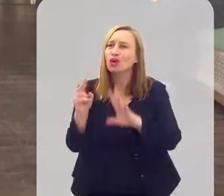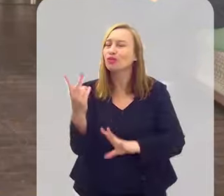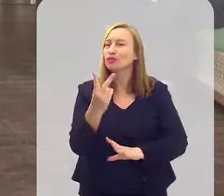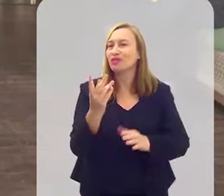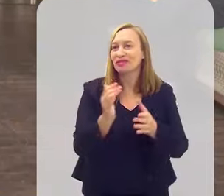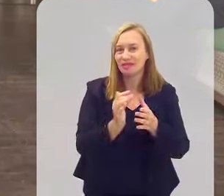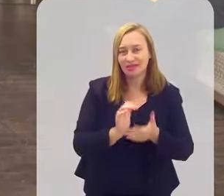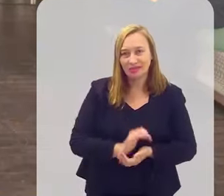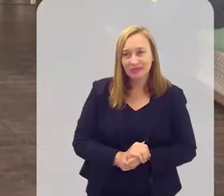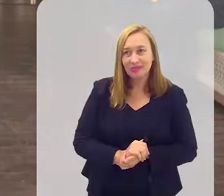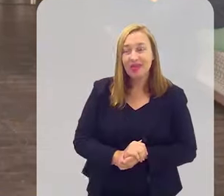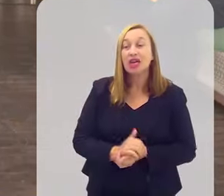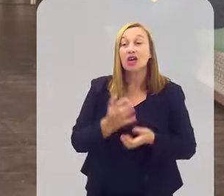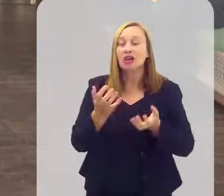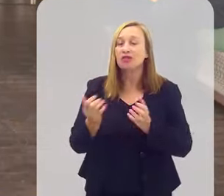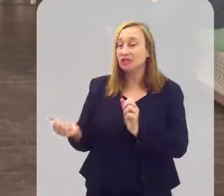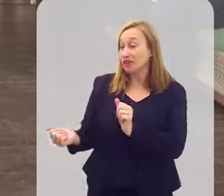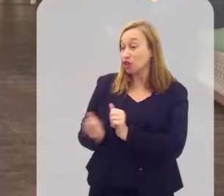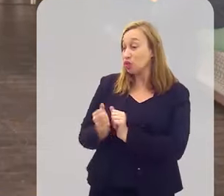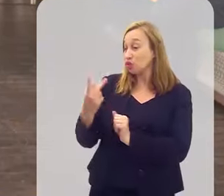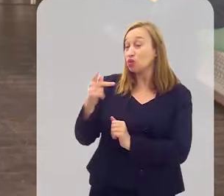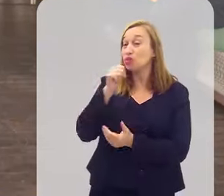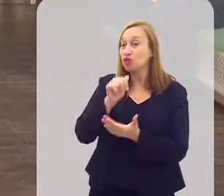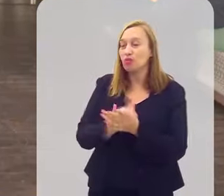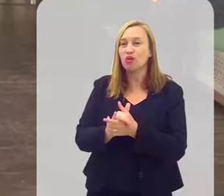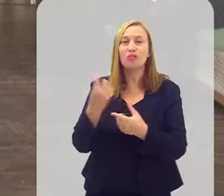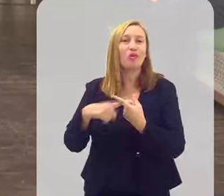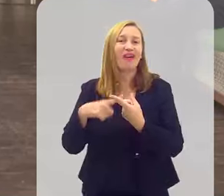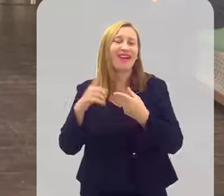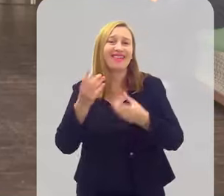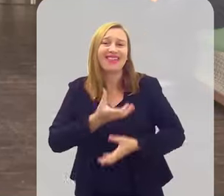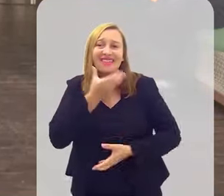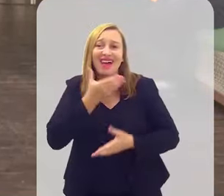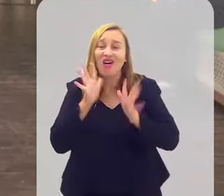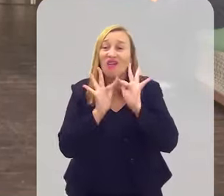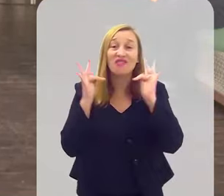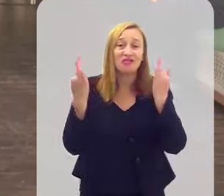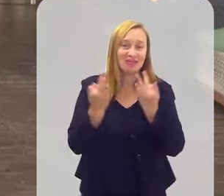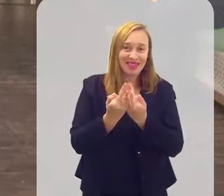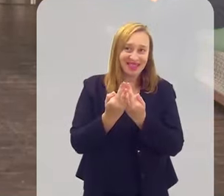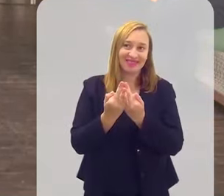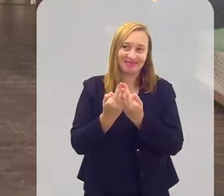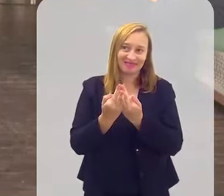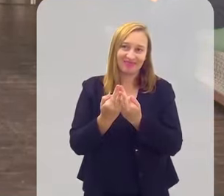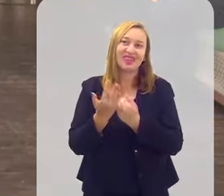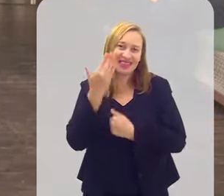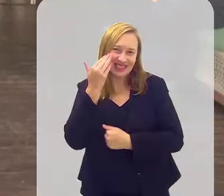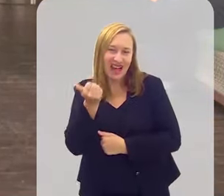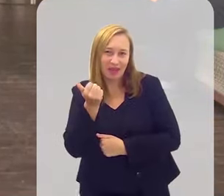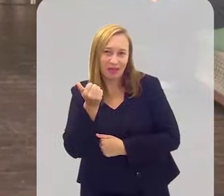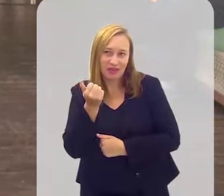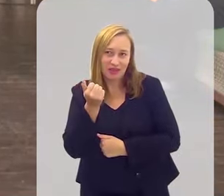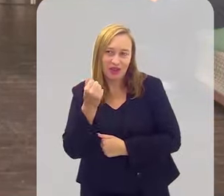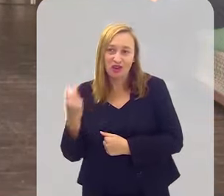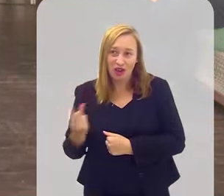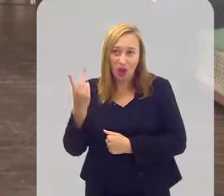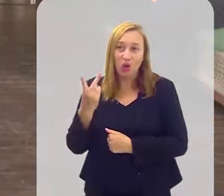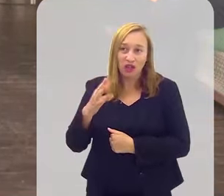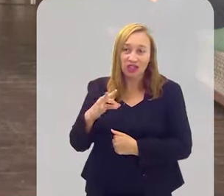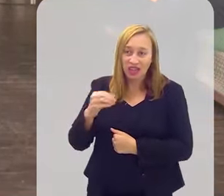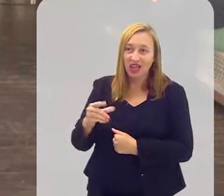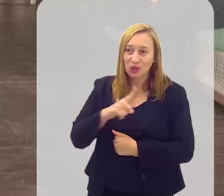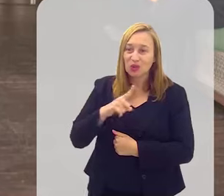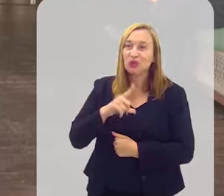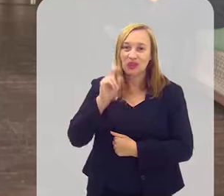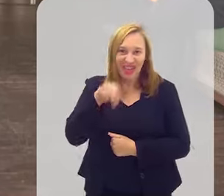Deus abençoe vocês eu gostaria que você ficasse aqui ao lado dela porque natal é família se a família sabe